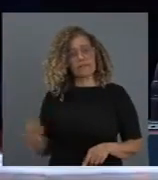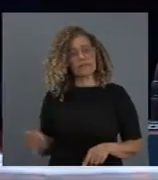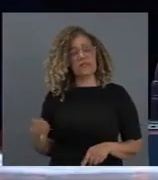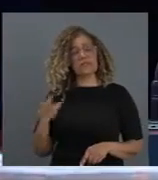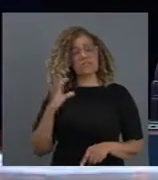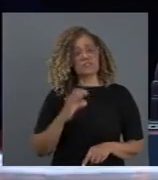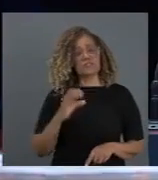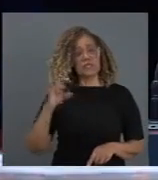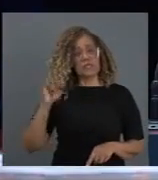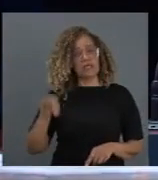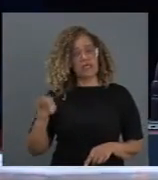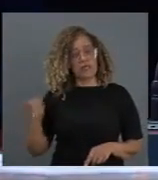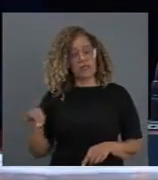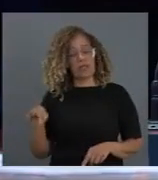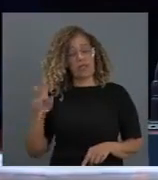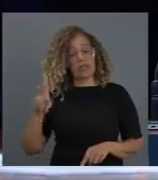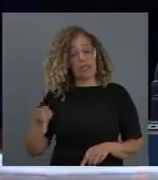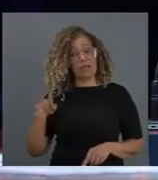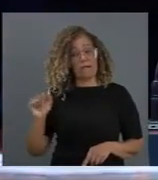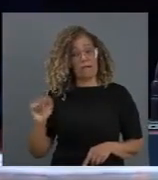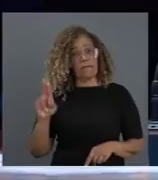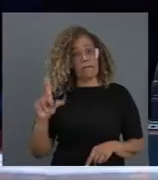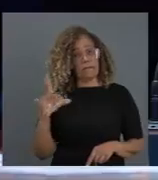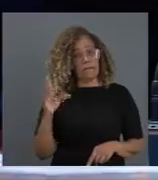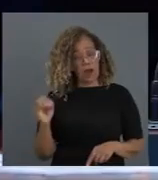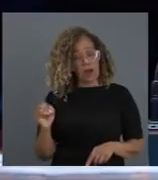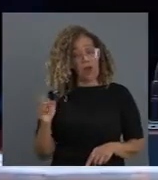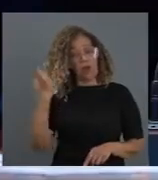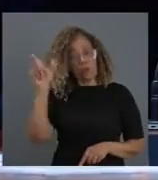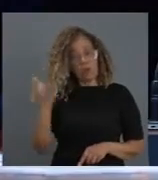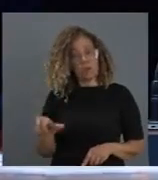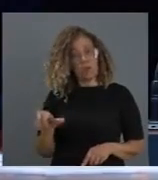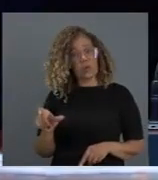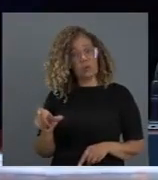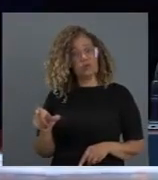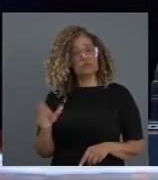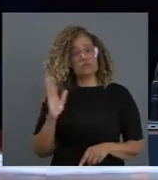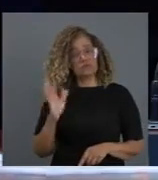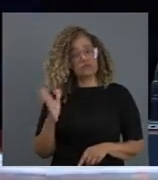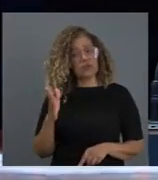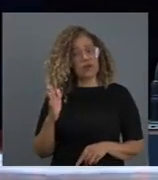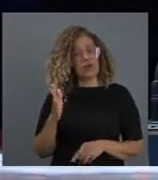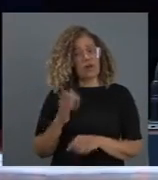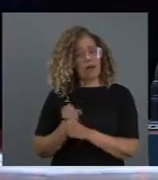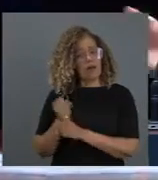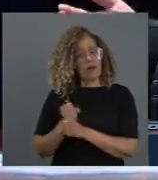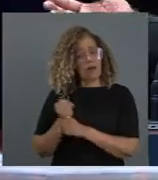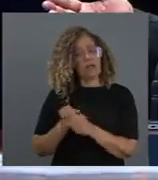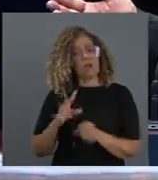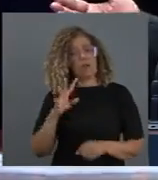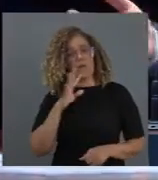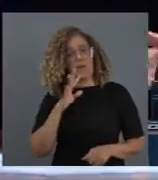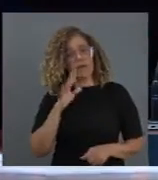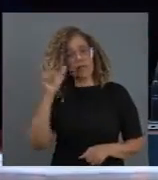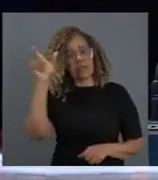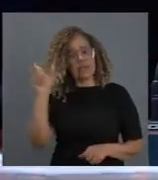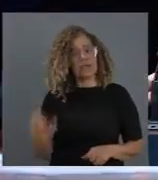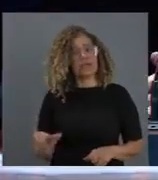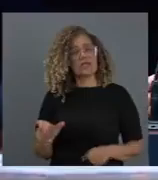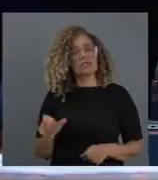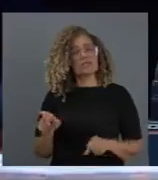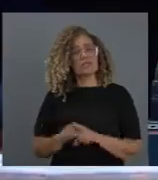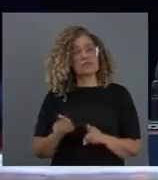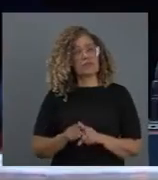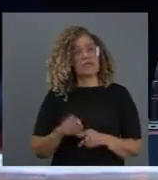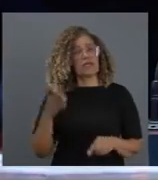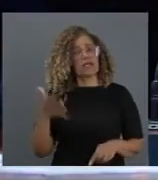CNM, companheiro Paulo, assim me permito tratá-lo, que conheço ele há algumas décadas, né? Não é de graça que eu tenho quase 40